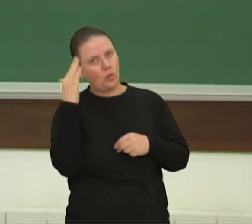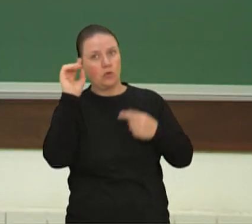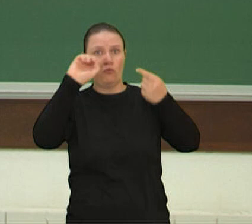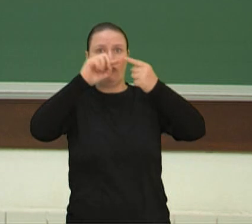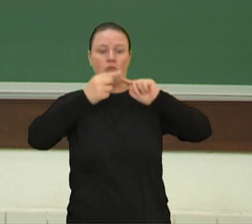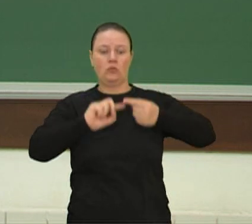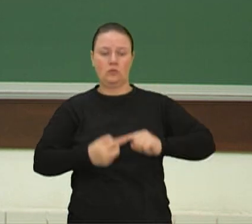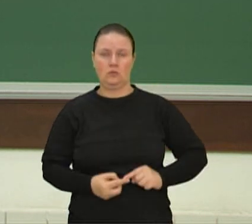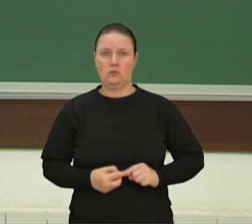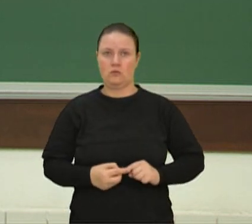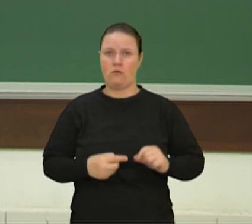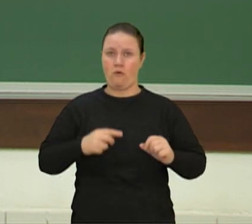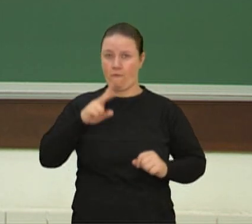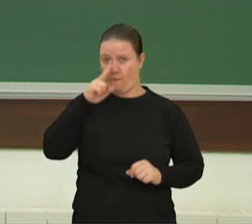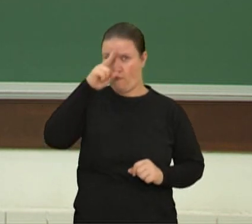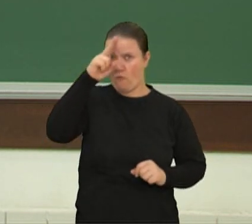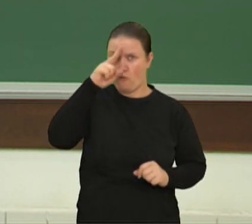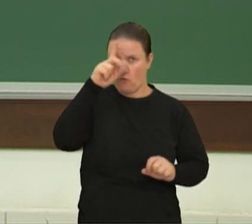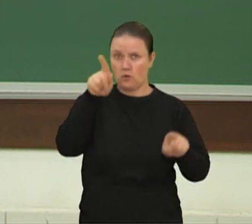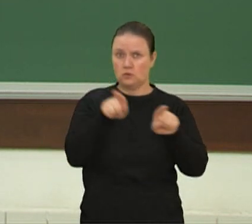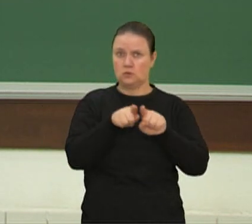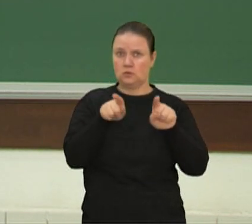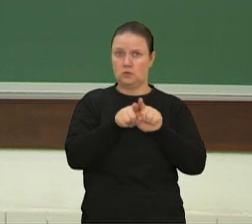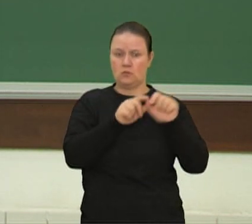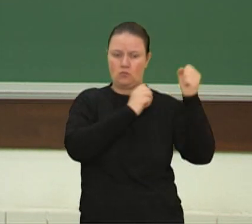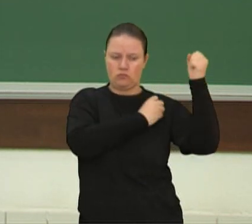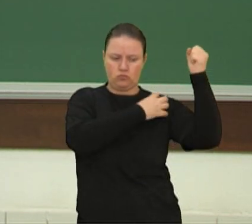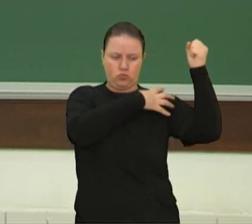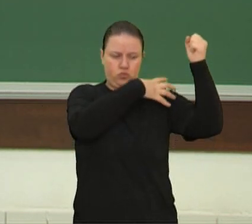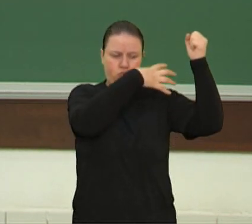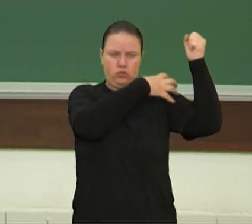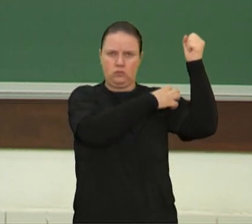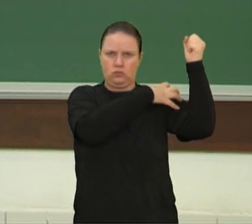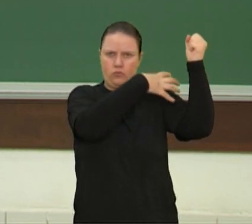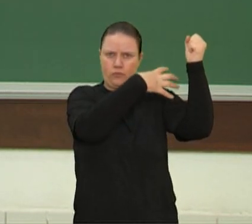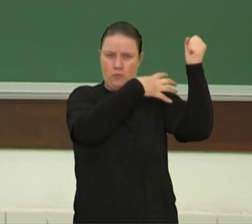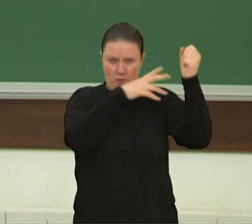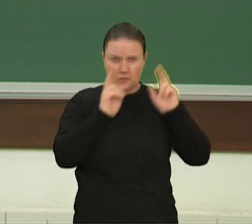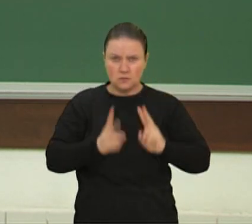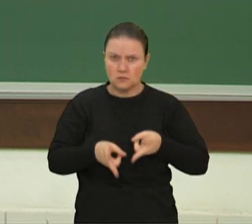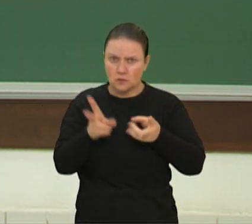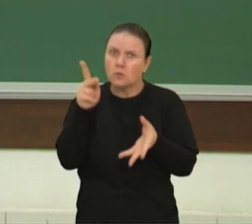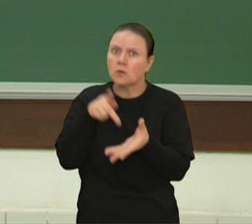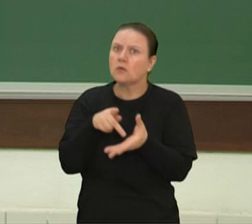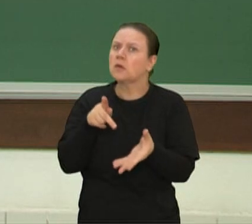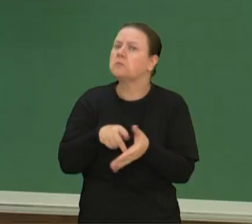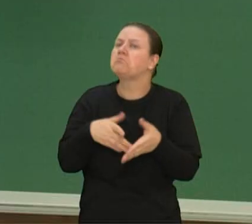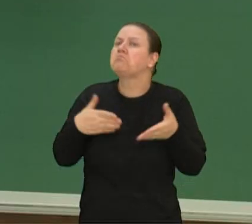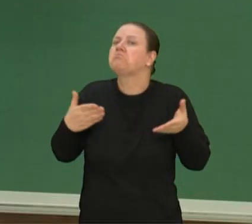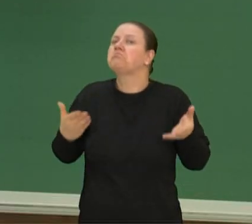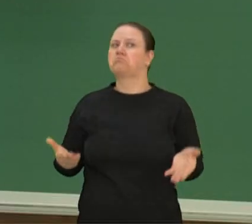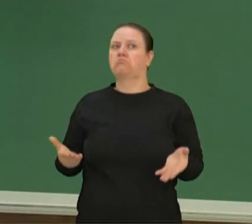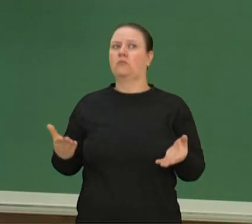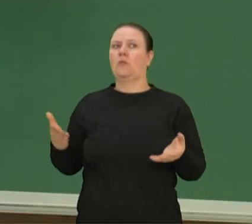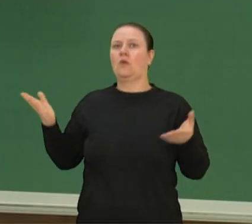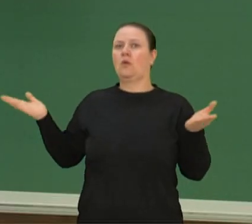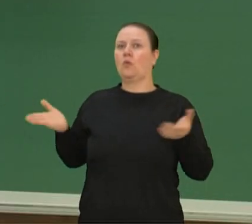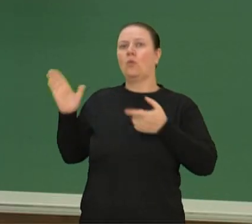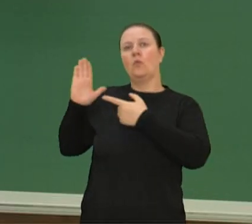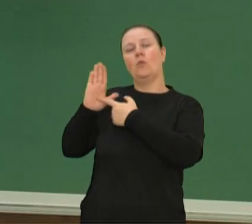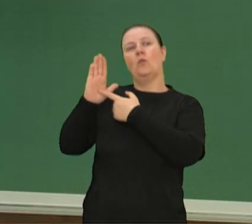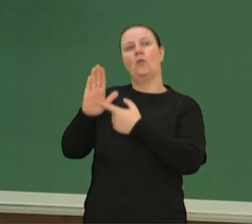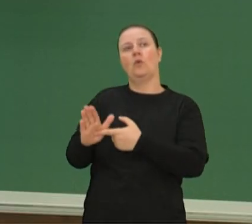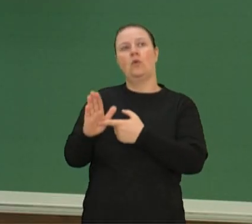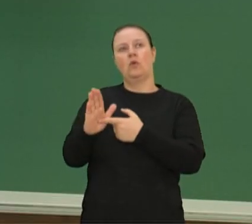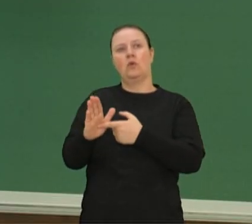à massa muscular, então ao volume muscular. Mas será que isso é sempre verdadeiro? Então, trago aqui a